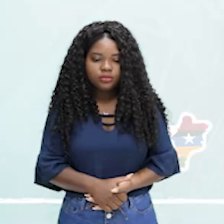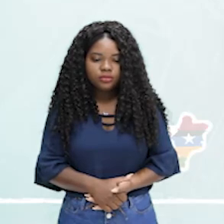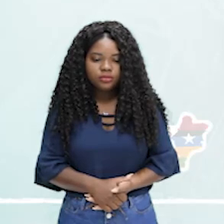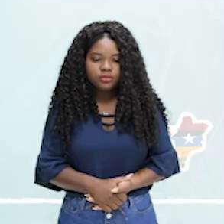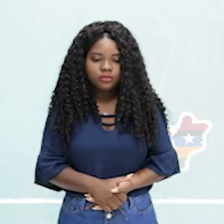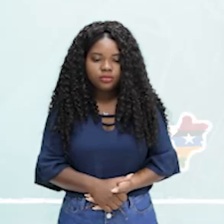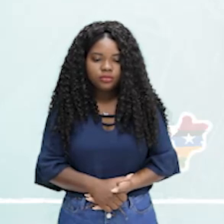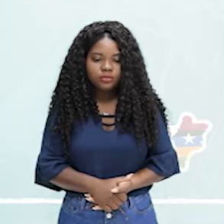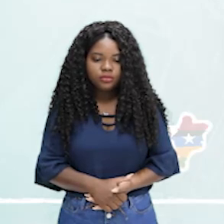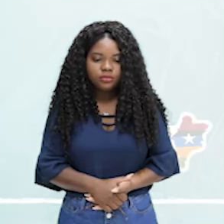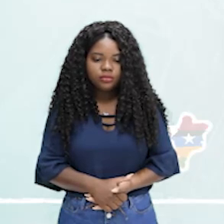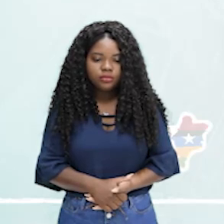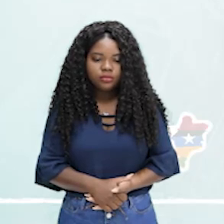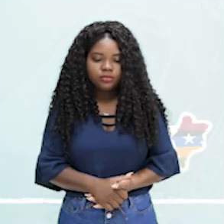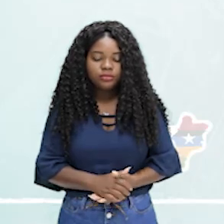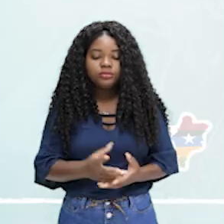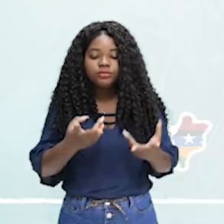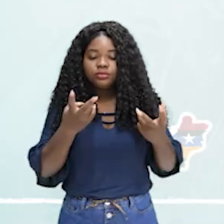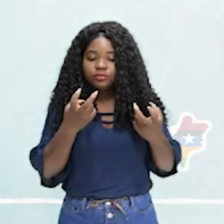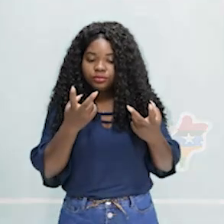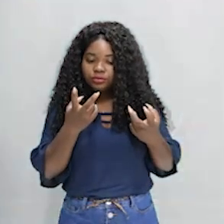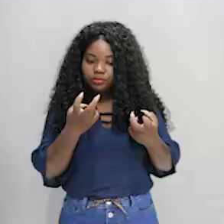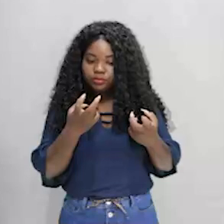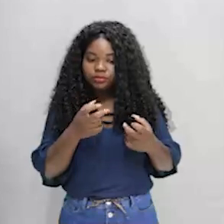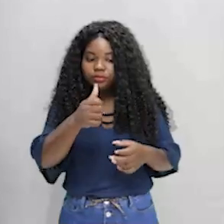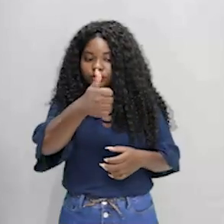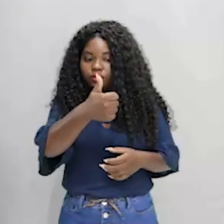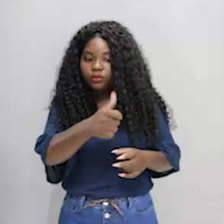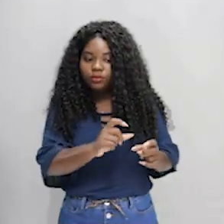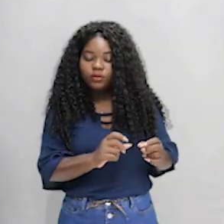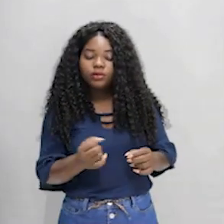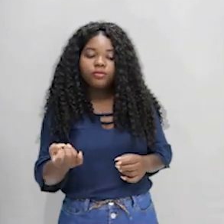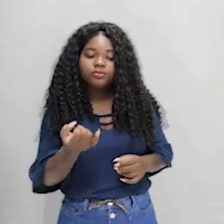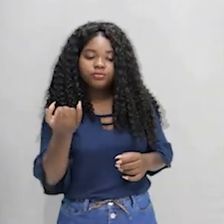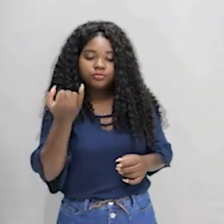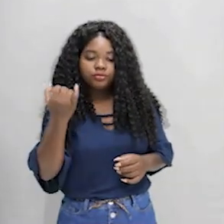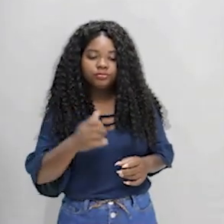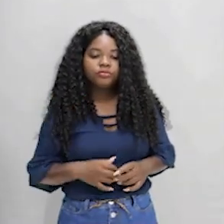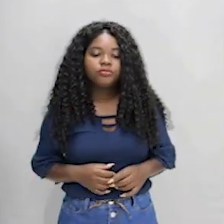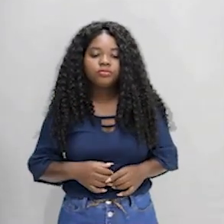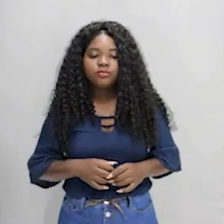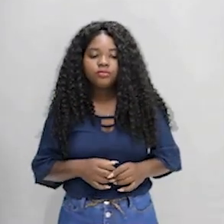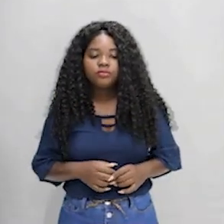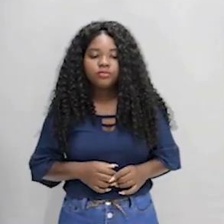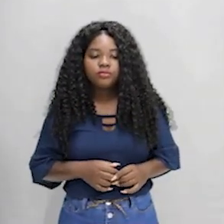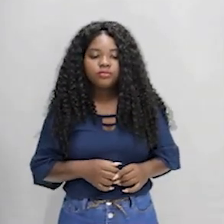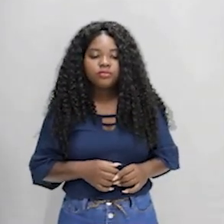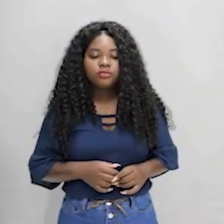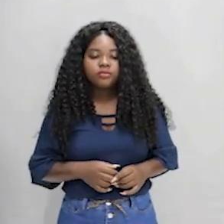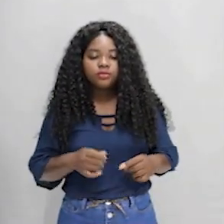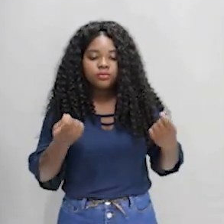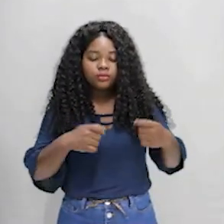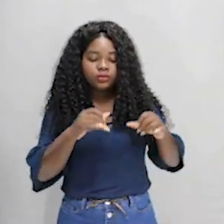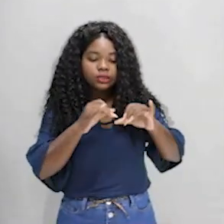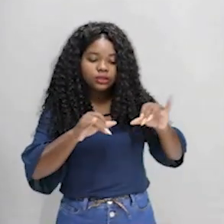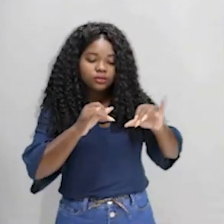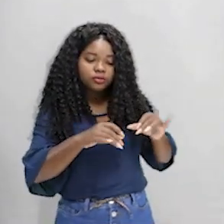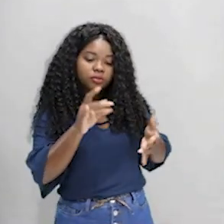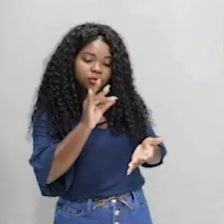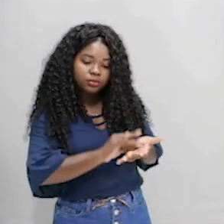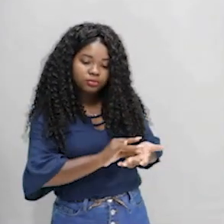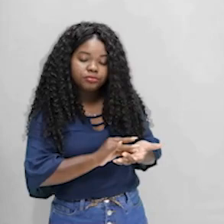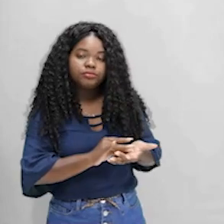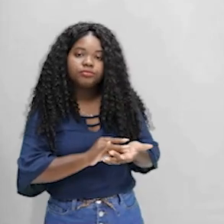período de prática. Então, percebam aqui, avaliar é sempre importante. Eu tenho que ter dados concretos, eu tenho que